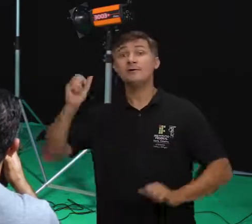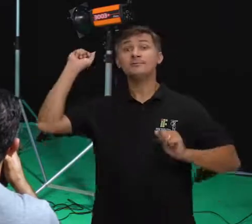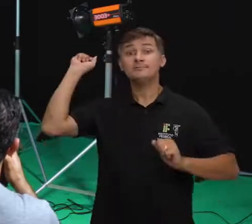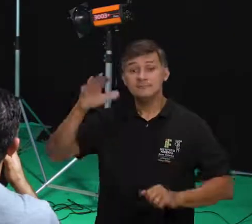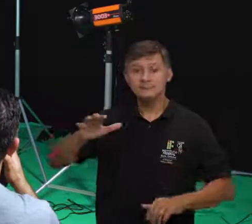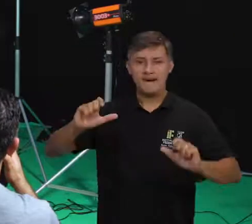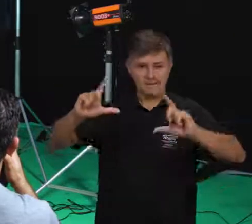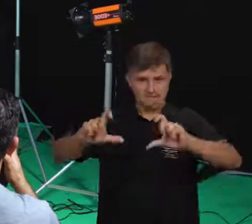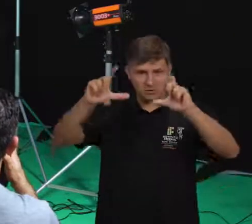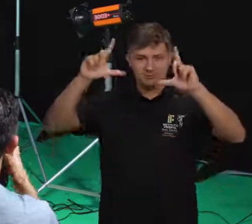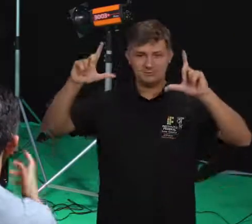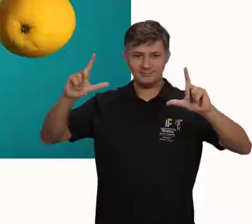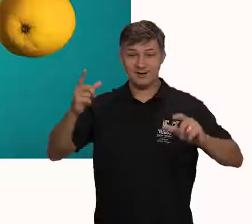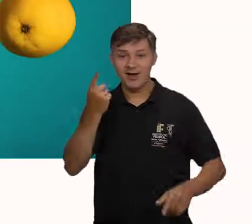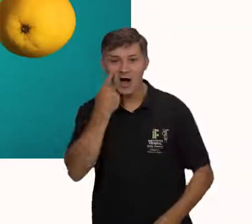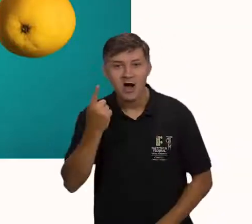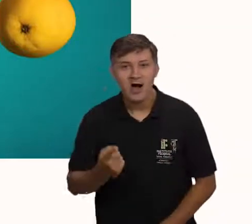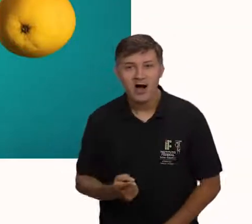2, 3.